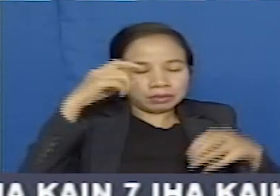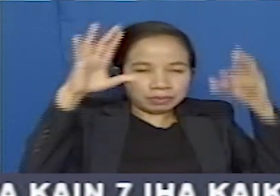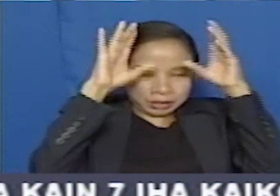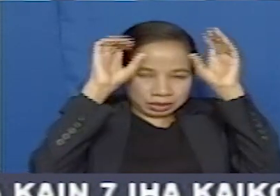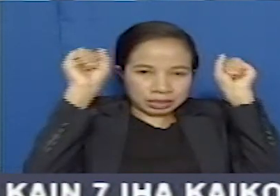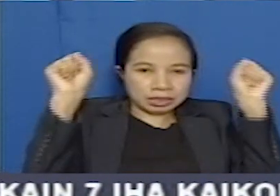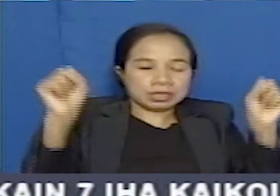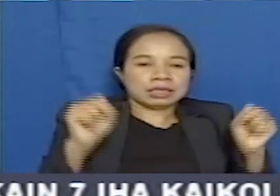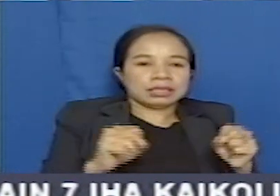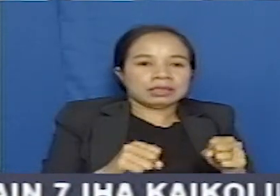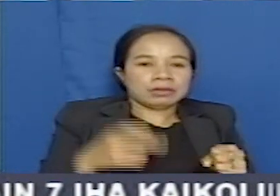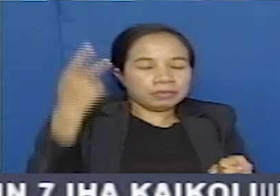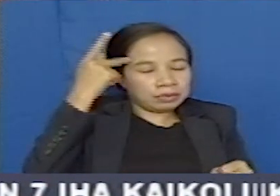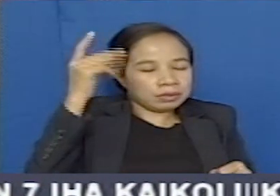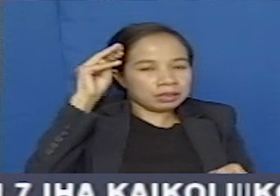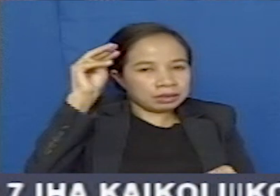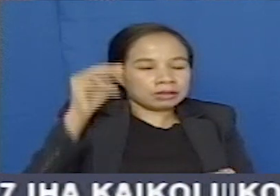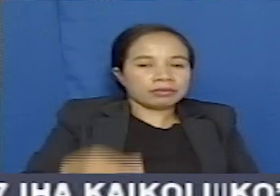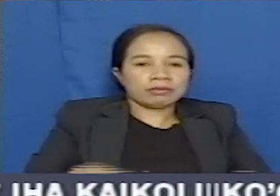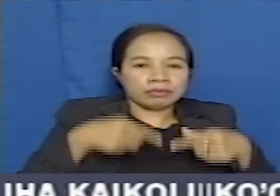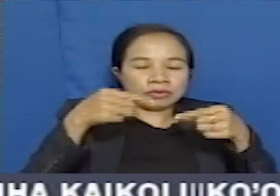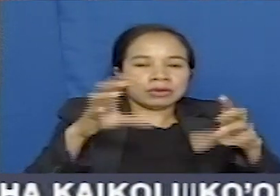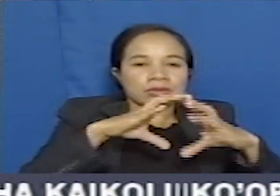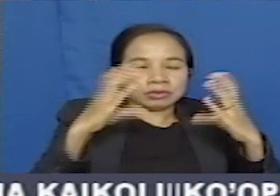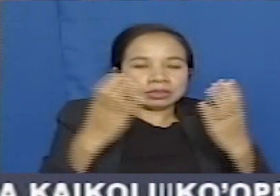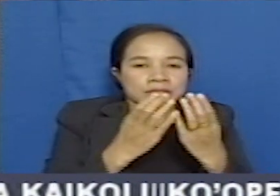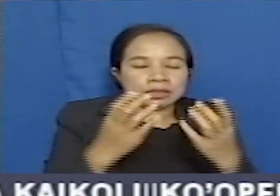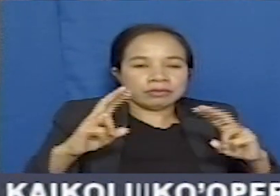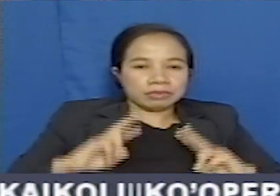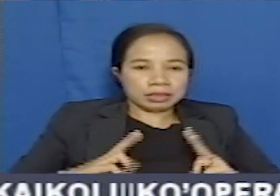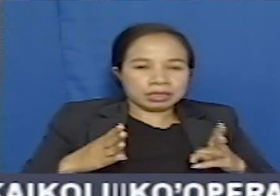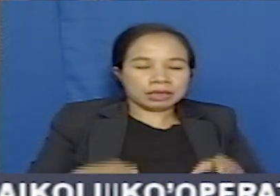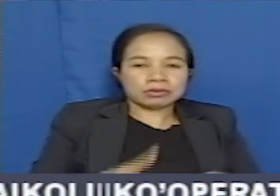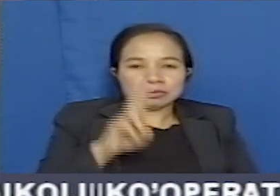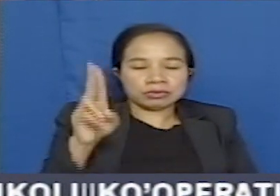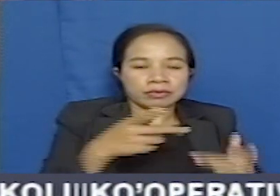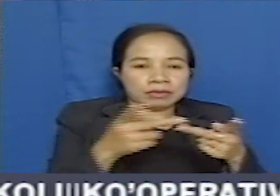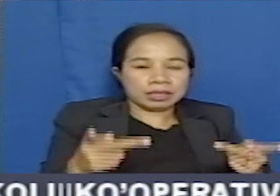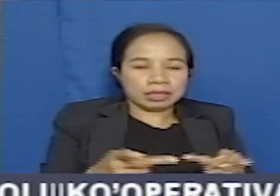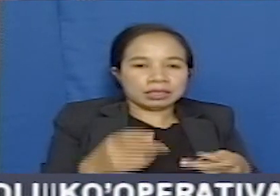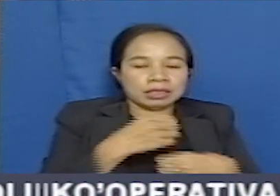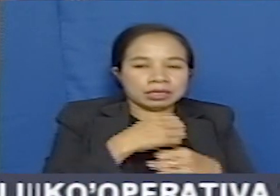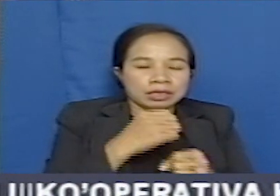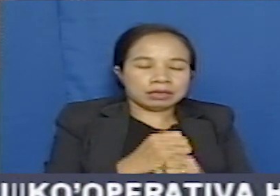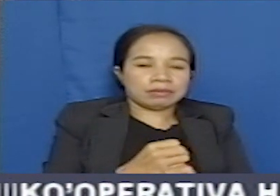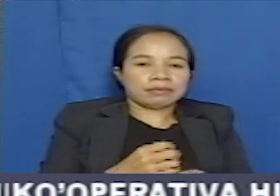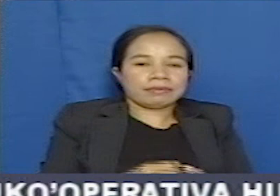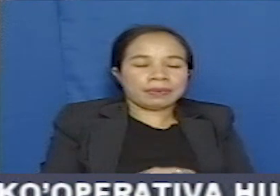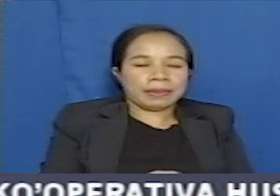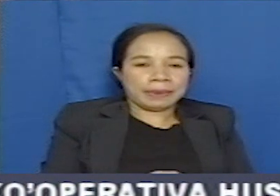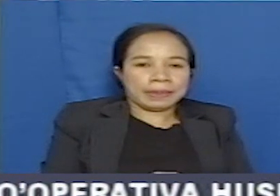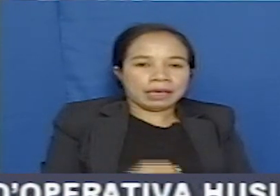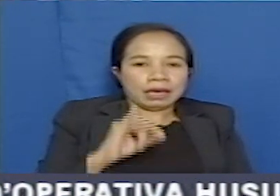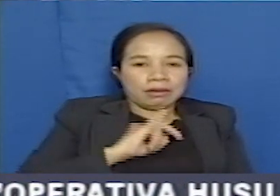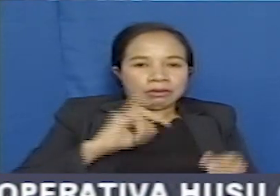presidente da República no primeiro-ministro, entrega una ba Conselho Veteranos, hori utiliza Fatin de halauk na diária. Hau, hoi